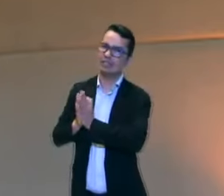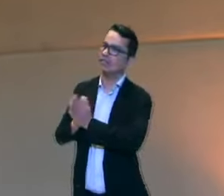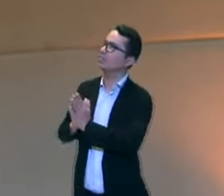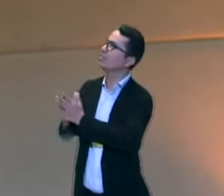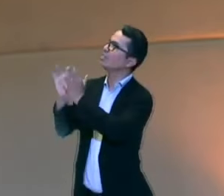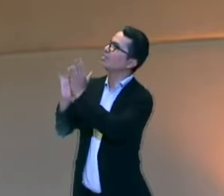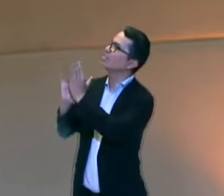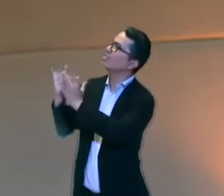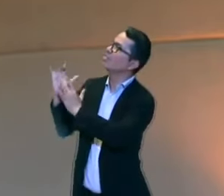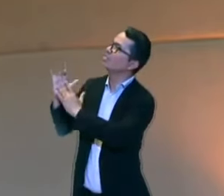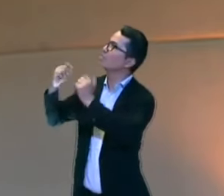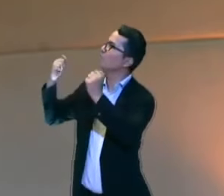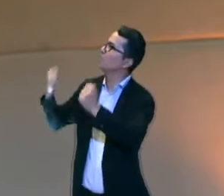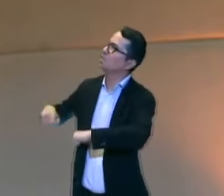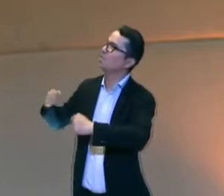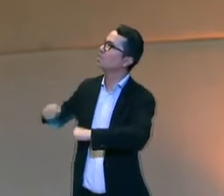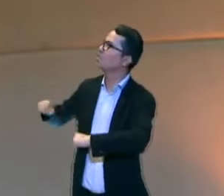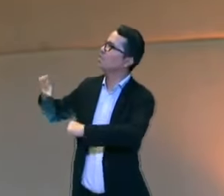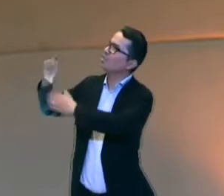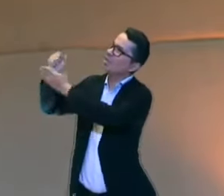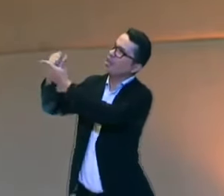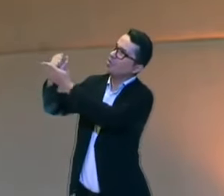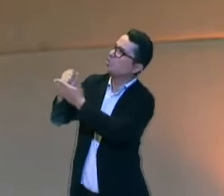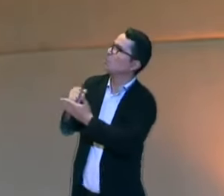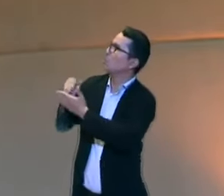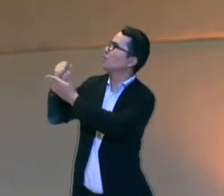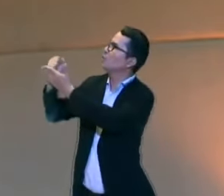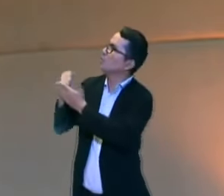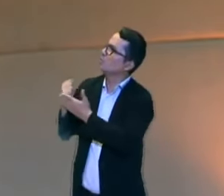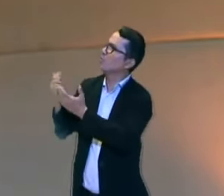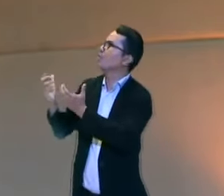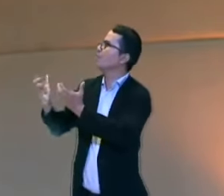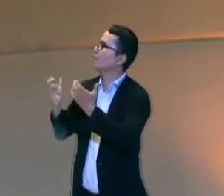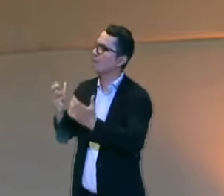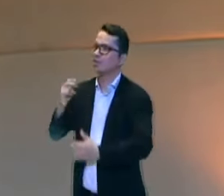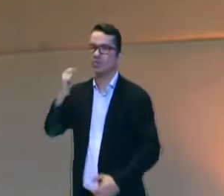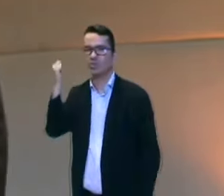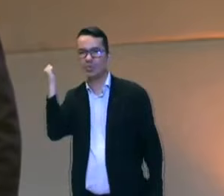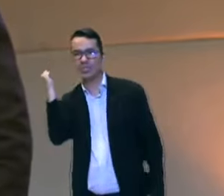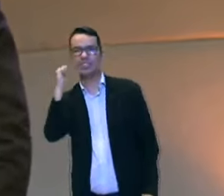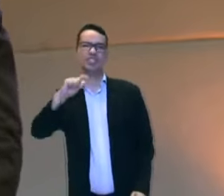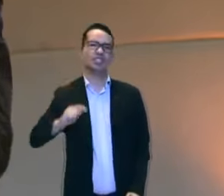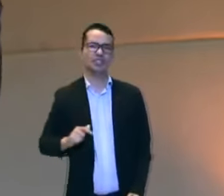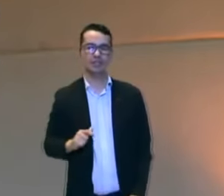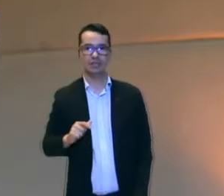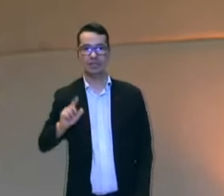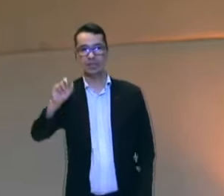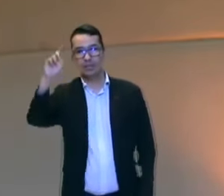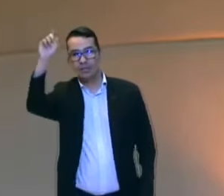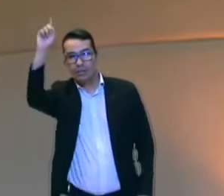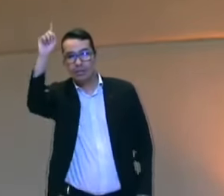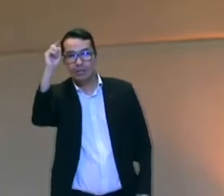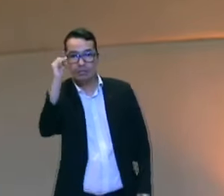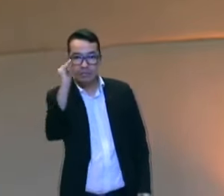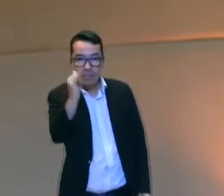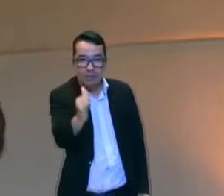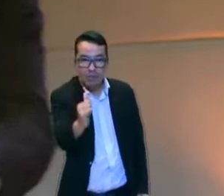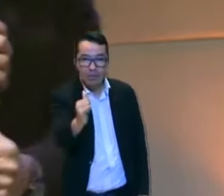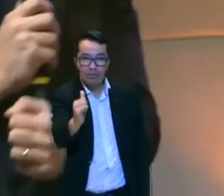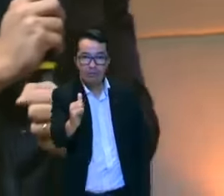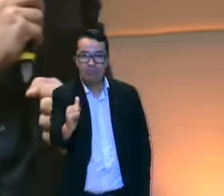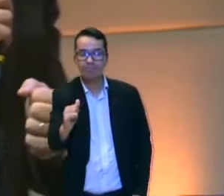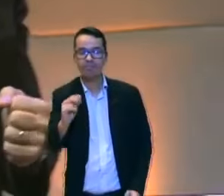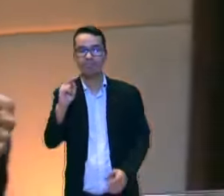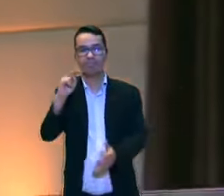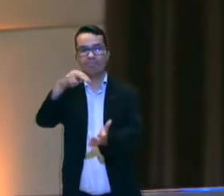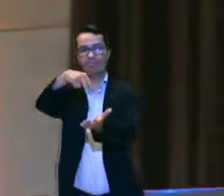tua ajuda. Eu quero vencer, eu quero vencer, eu quero vencer. Se Deus falou contigo, aonde você está, fique de pé no seu lugar. Eu quero orar